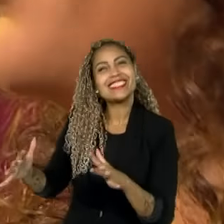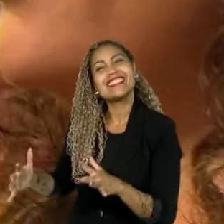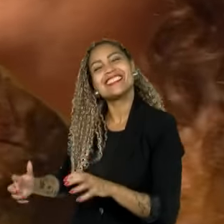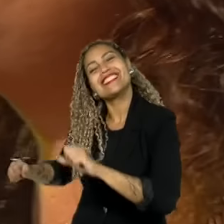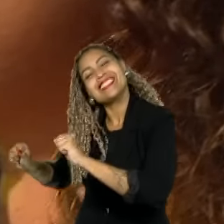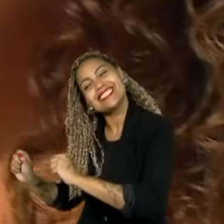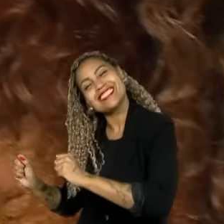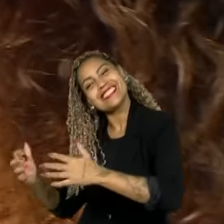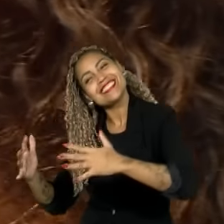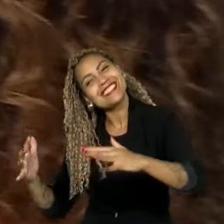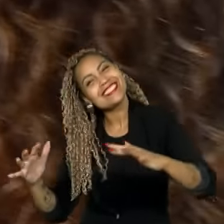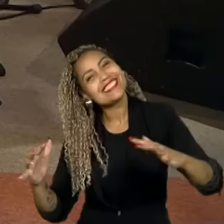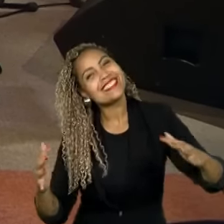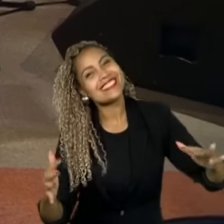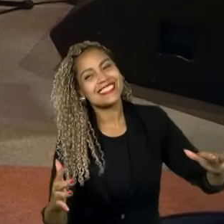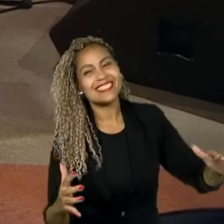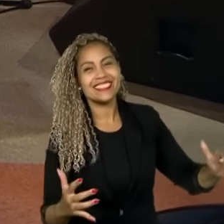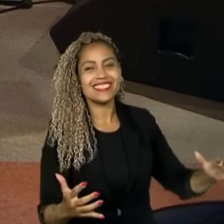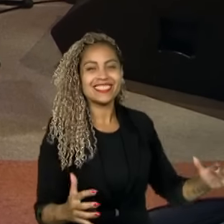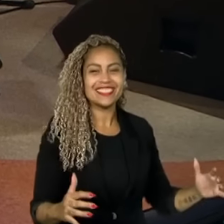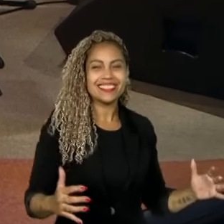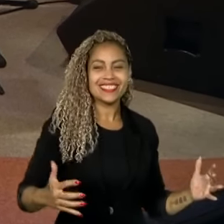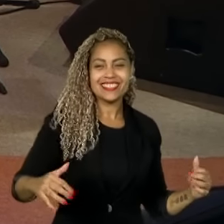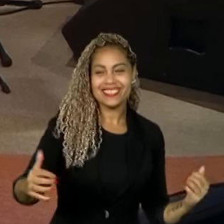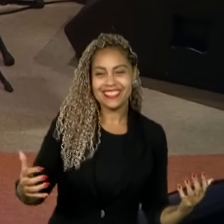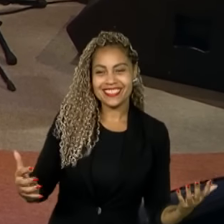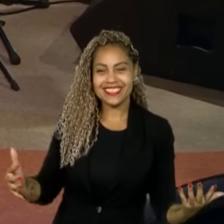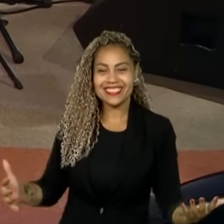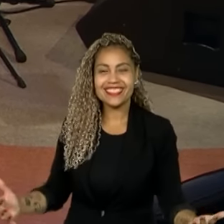nararara, nararara, nararara,